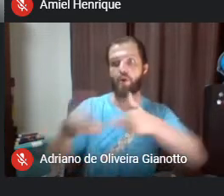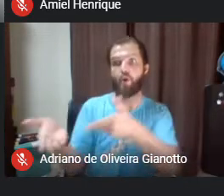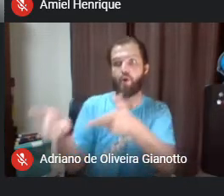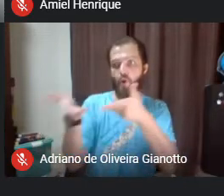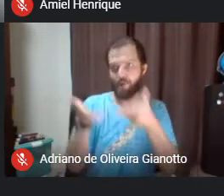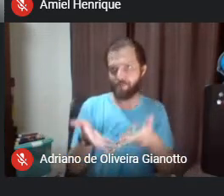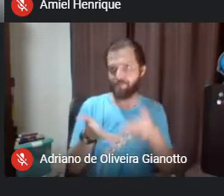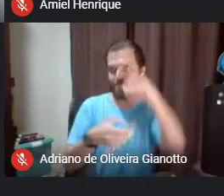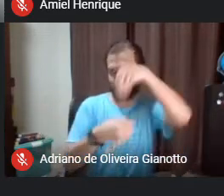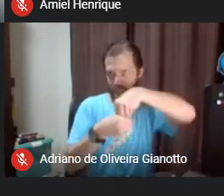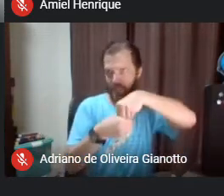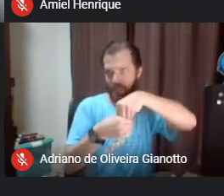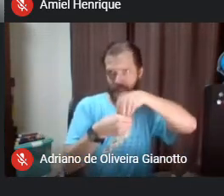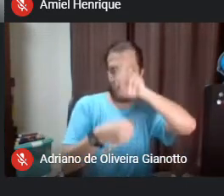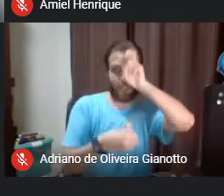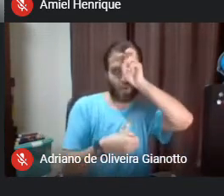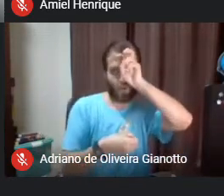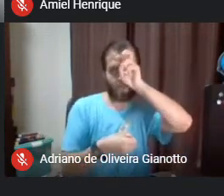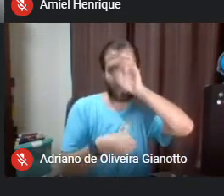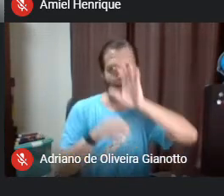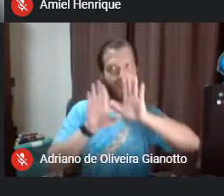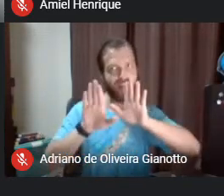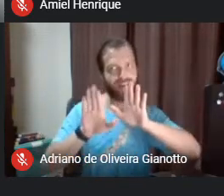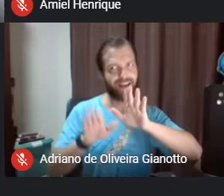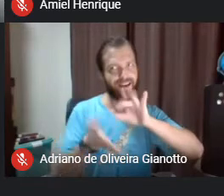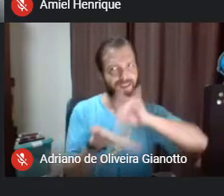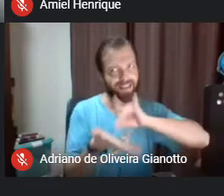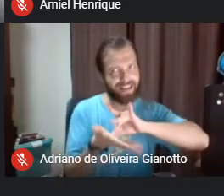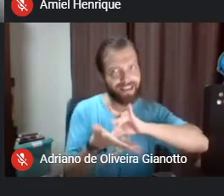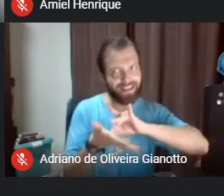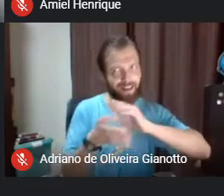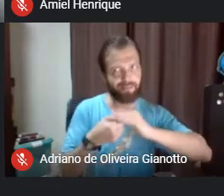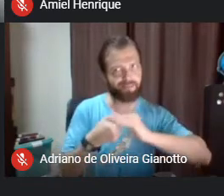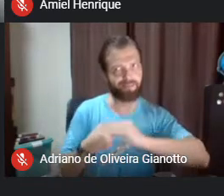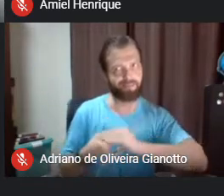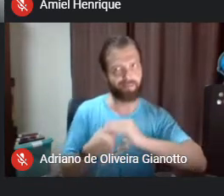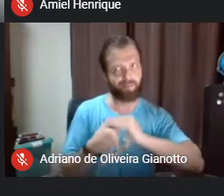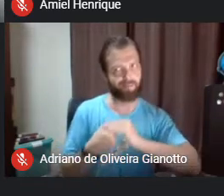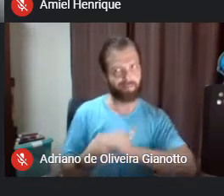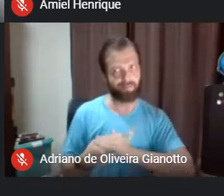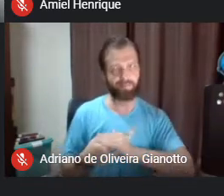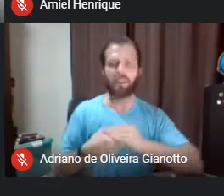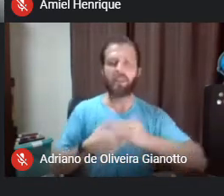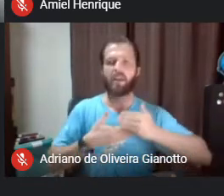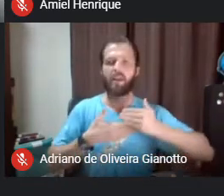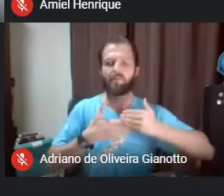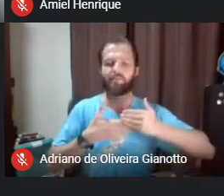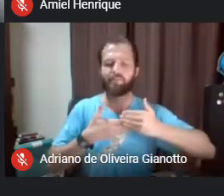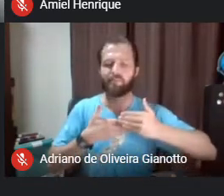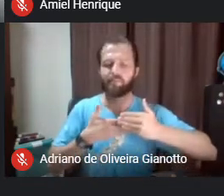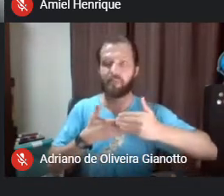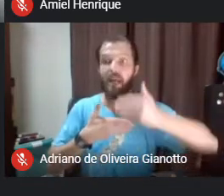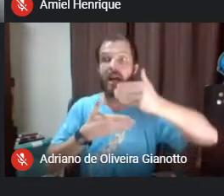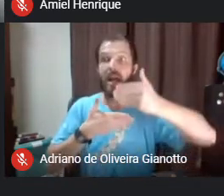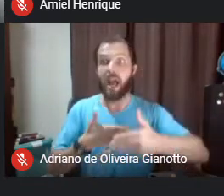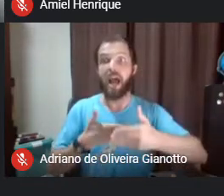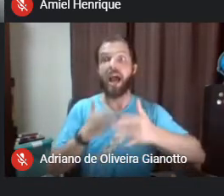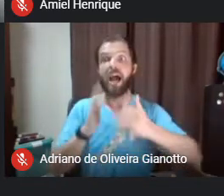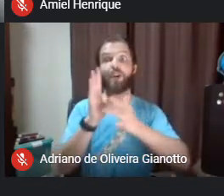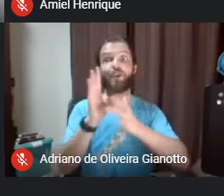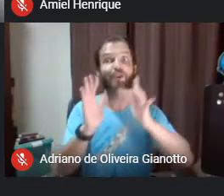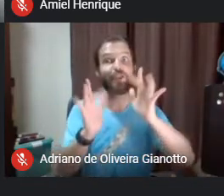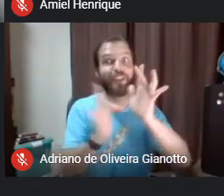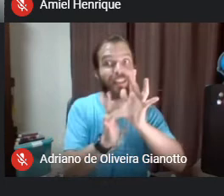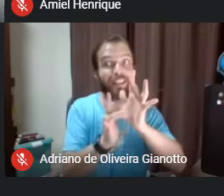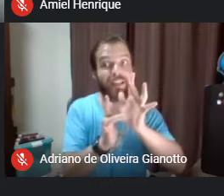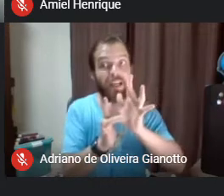construções egípcias. Ele trabalhava para o rei, mas é claro, ele ainda sofria,